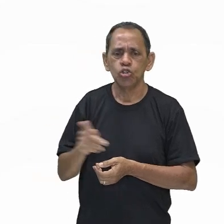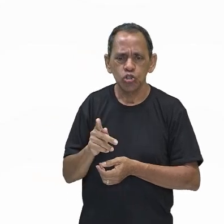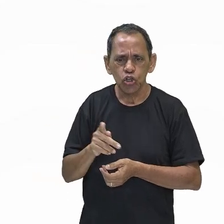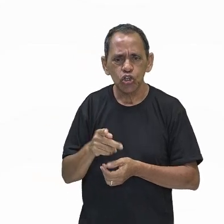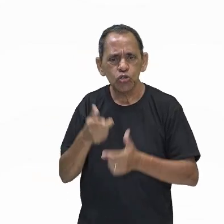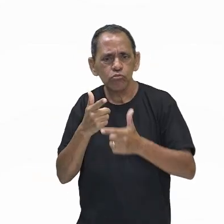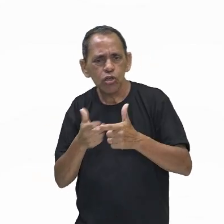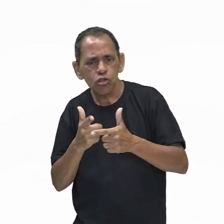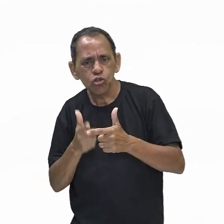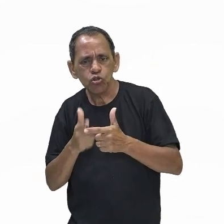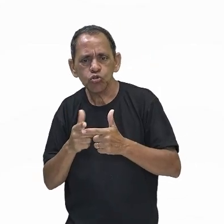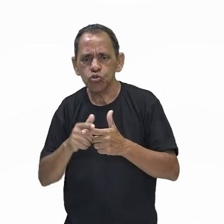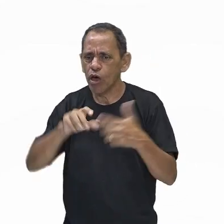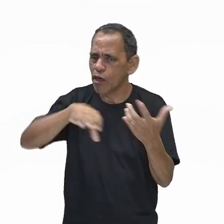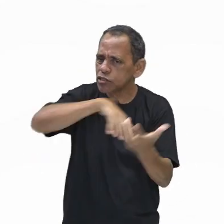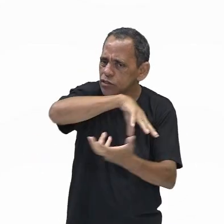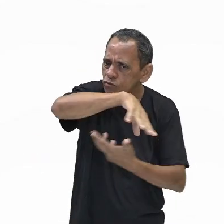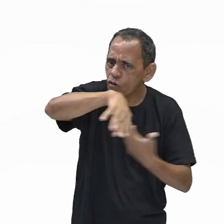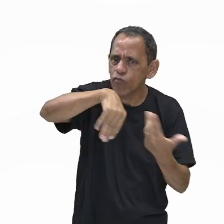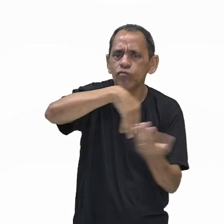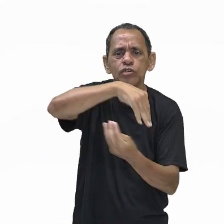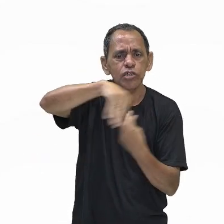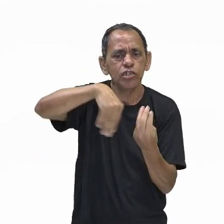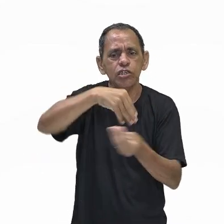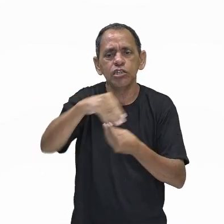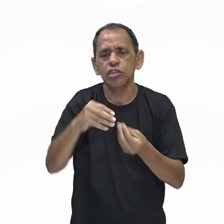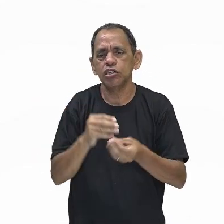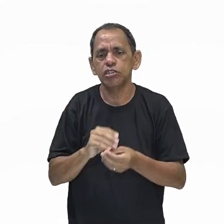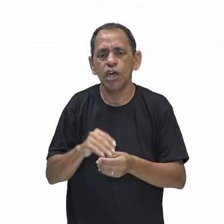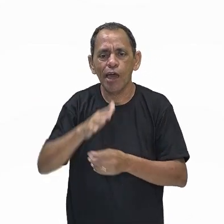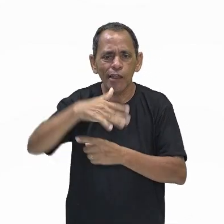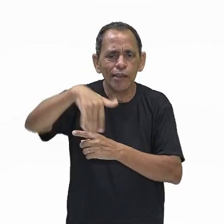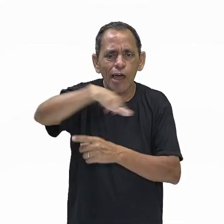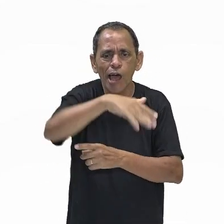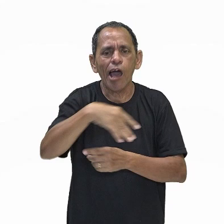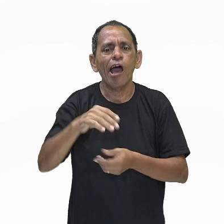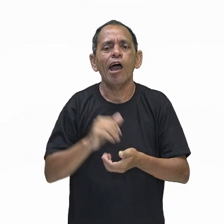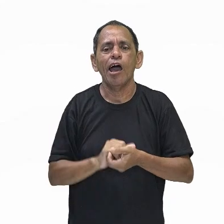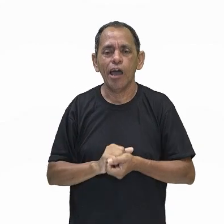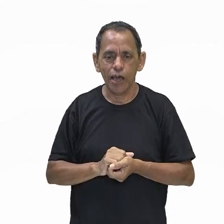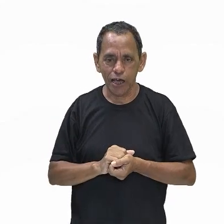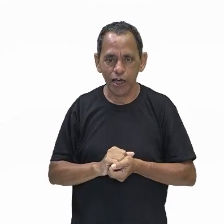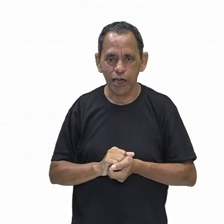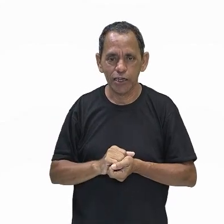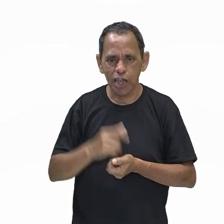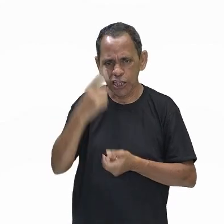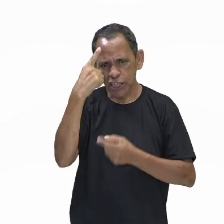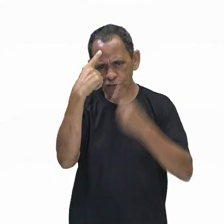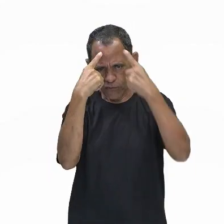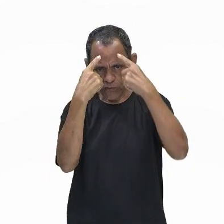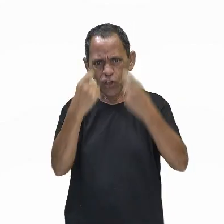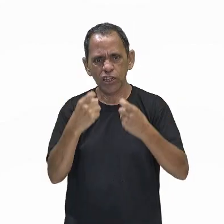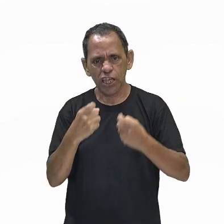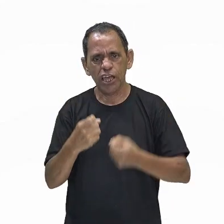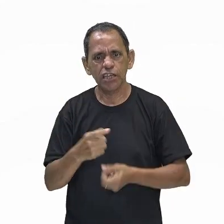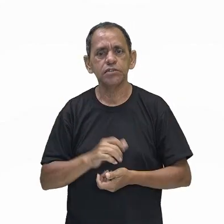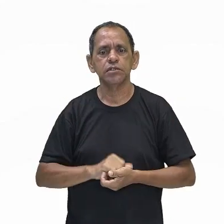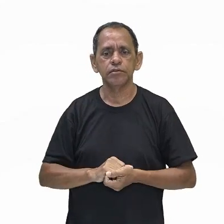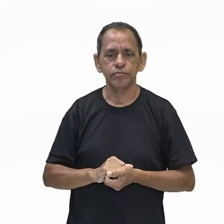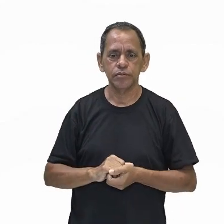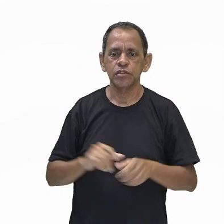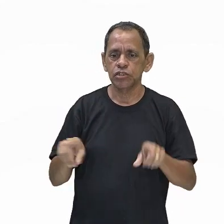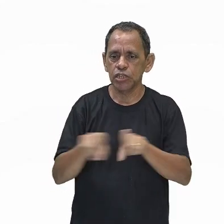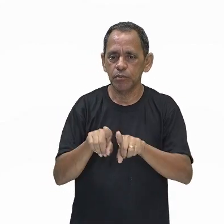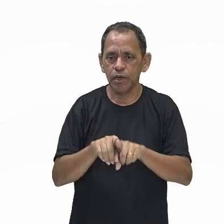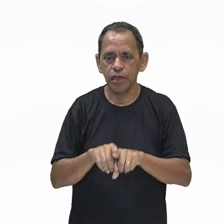Então, e o Ricardão, né? Então, ele vai ali, vejam que é bastante conflito de morte, né? Um vingando o outro,